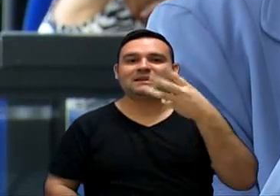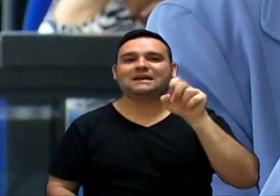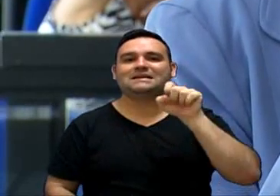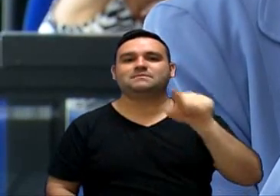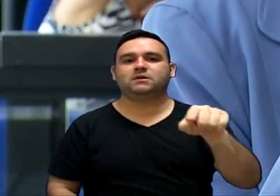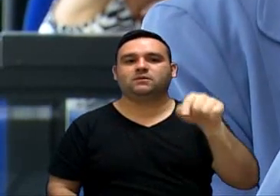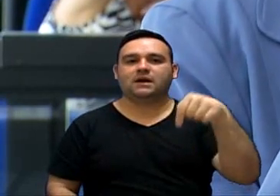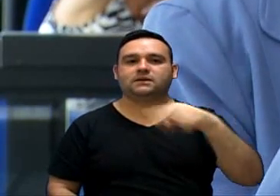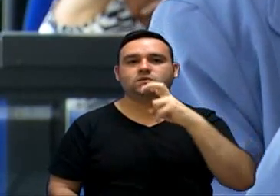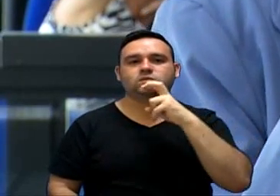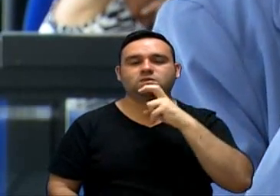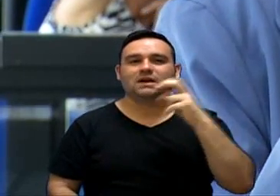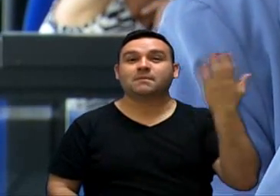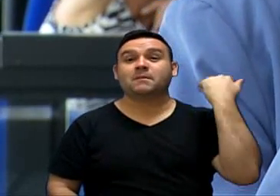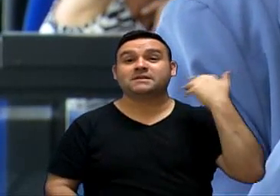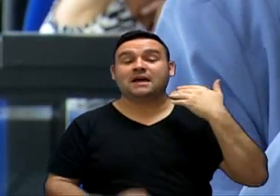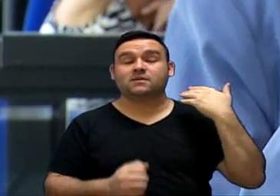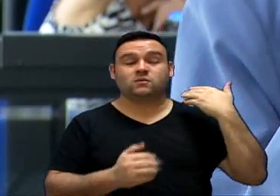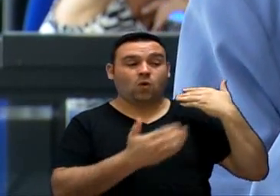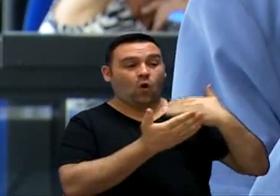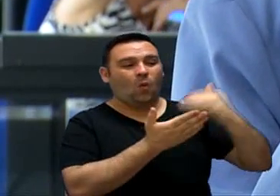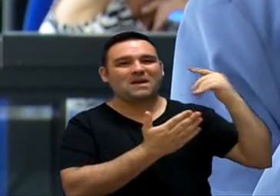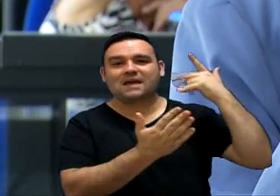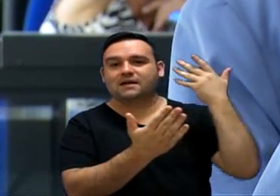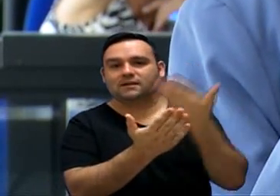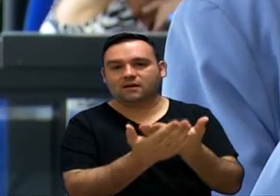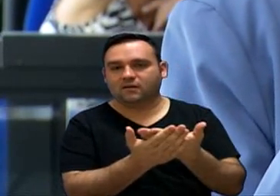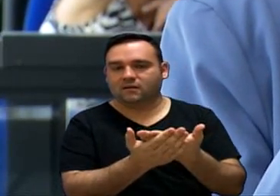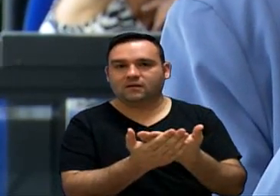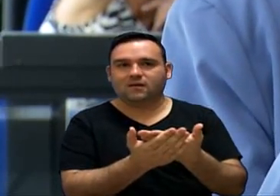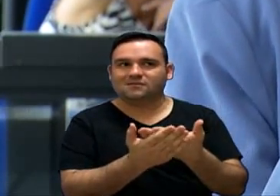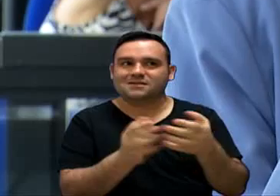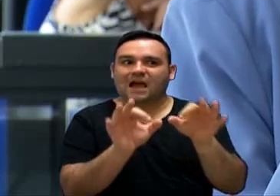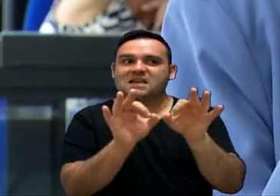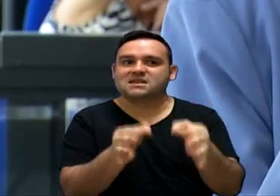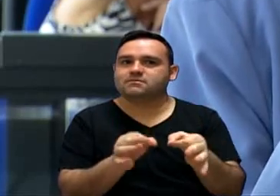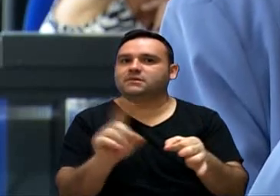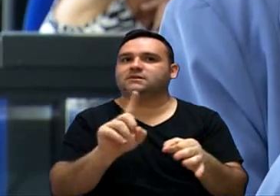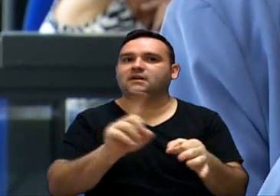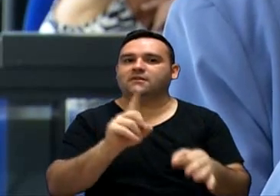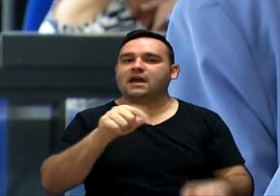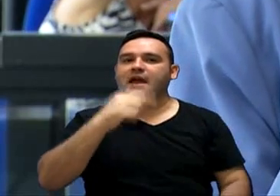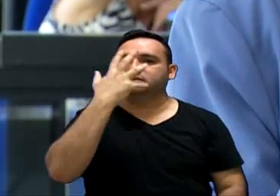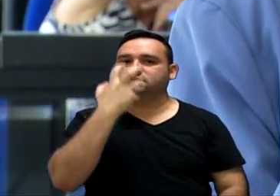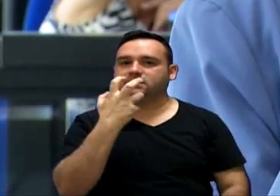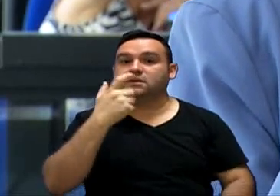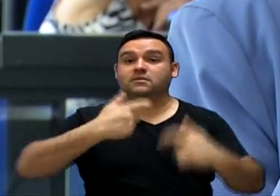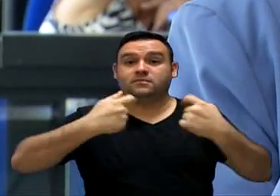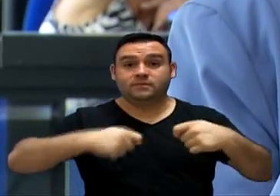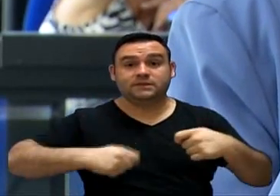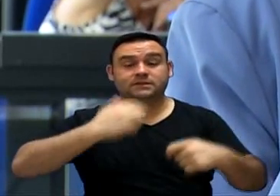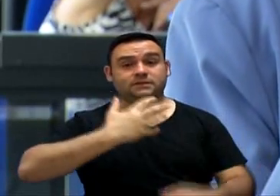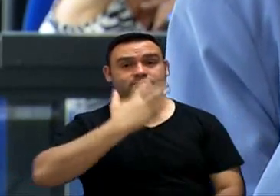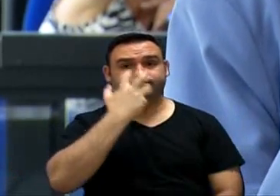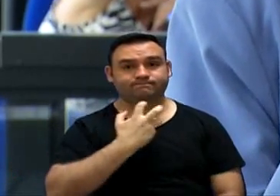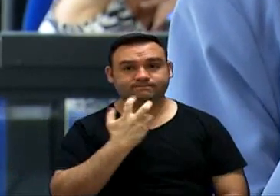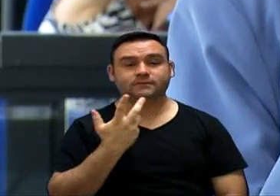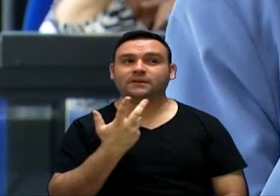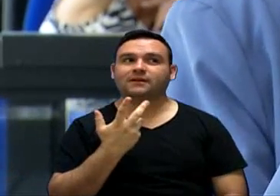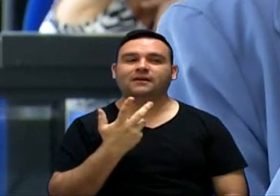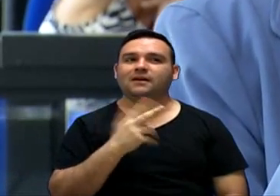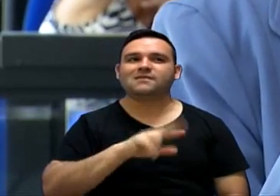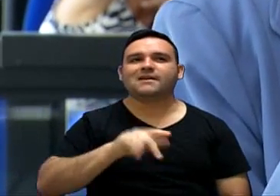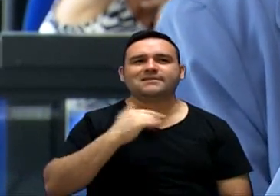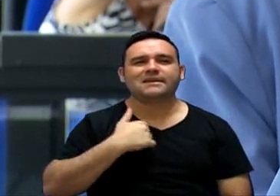na cidade desde o início da pandemia. Isso não é algo simples, isso é algo muito sério, tem que tratar com seriedade, não